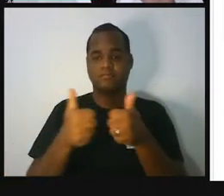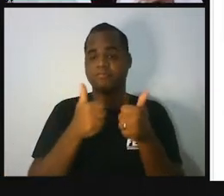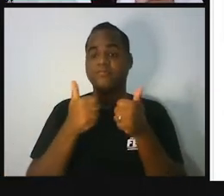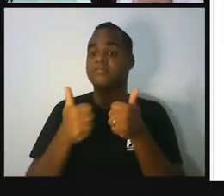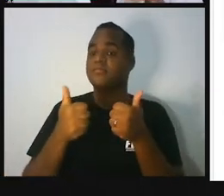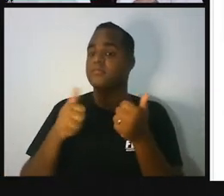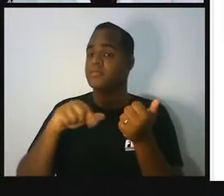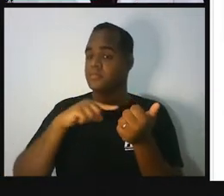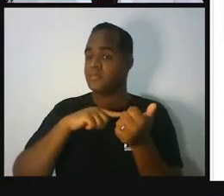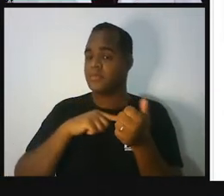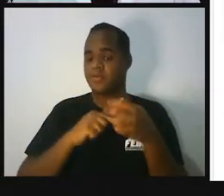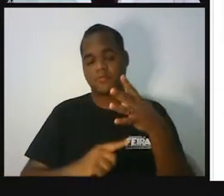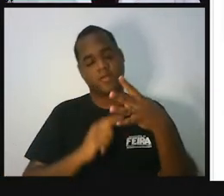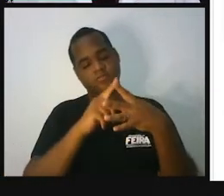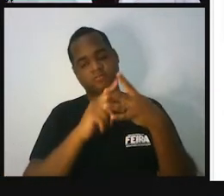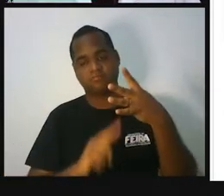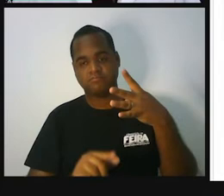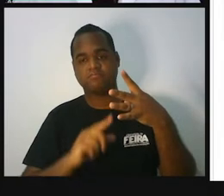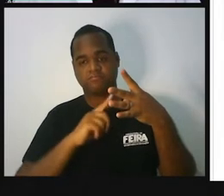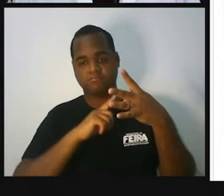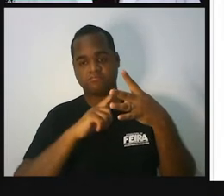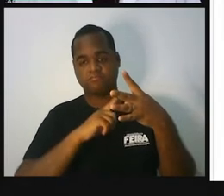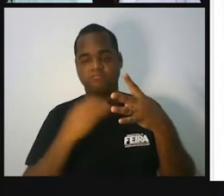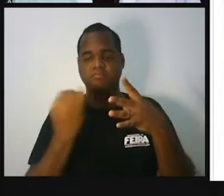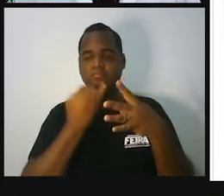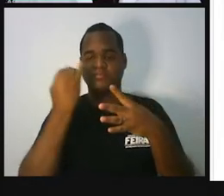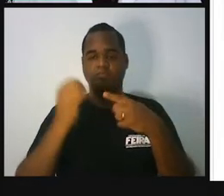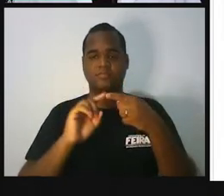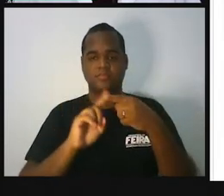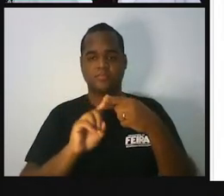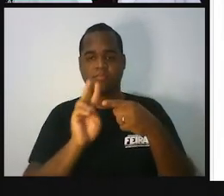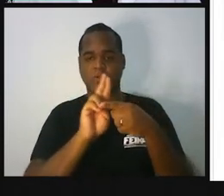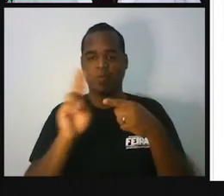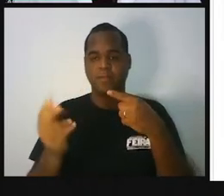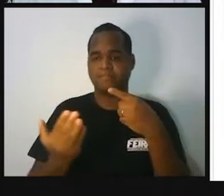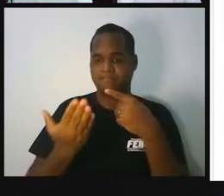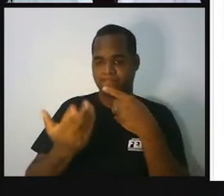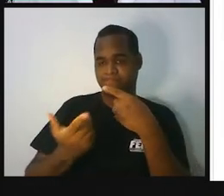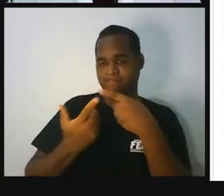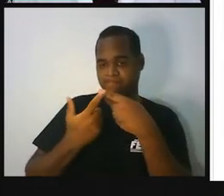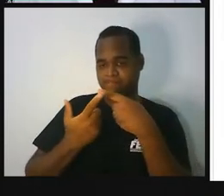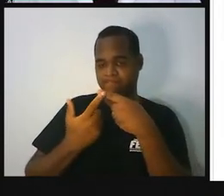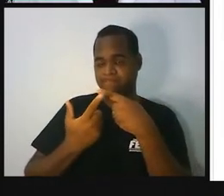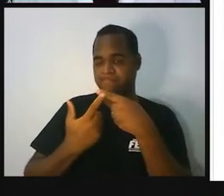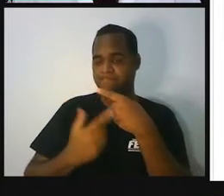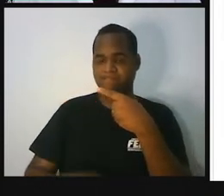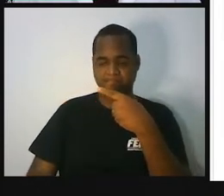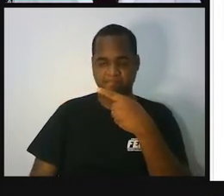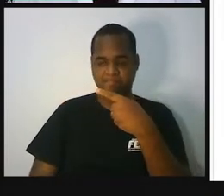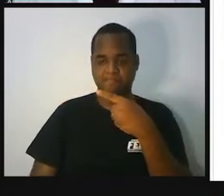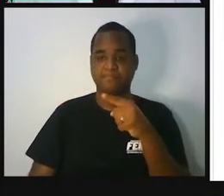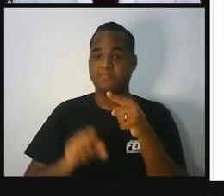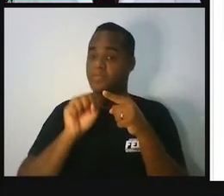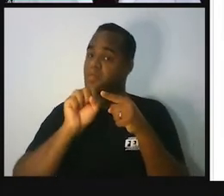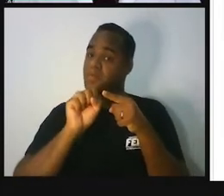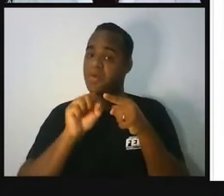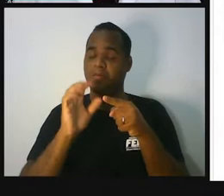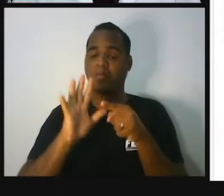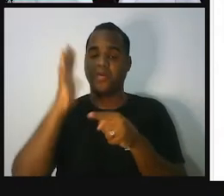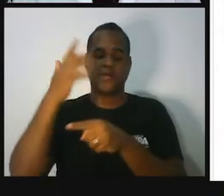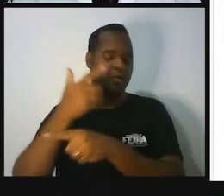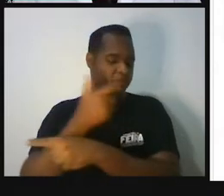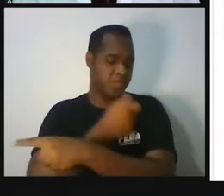tem esse essas quatro tipos de aplicações a subcutânea que ela tem a intenção de alcançar o